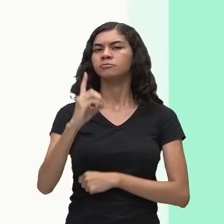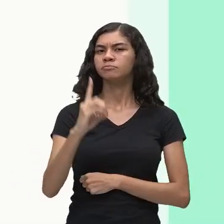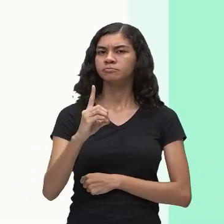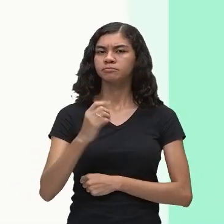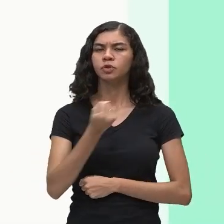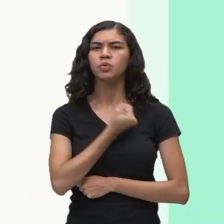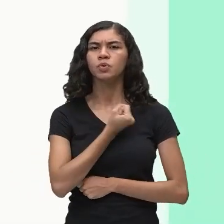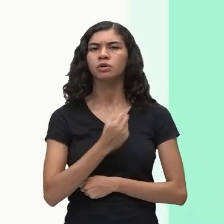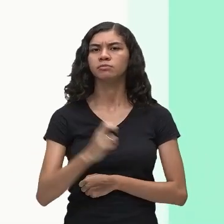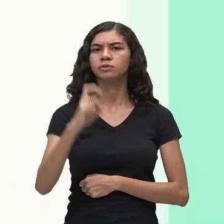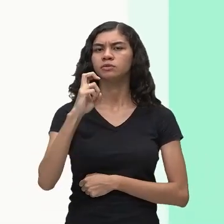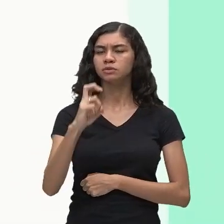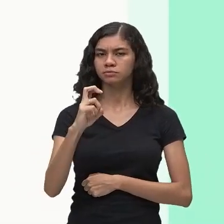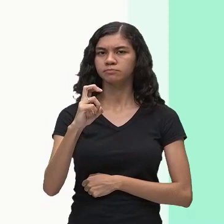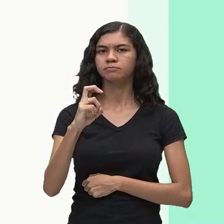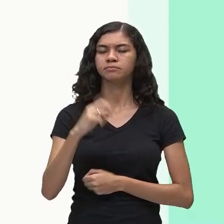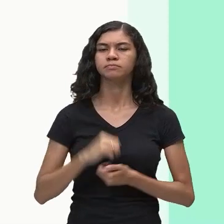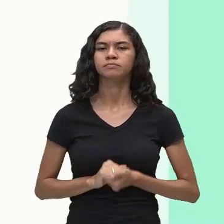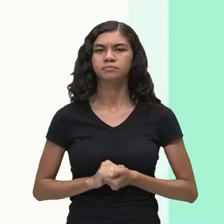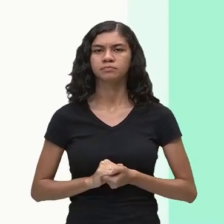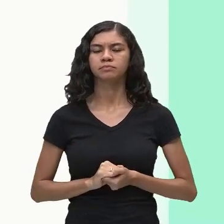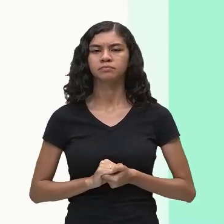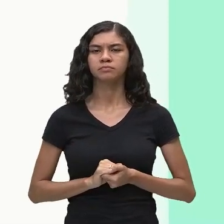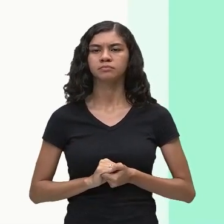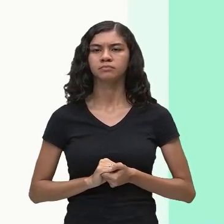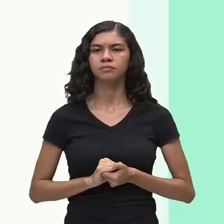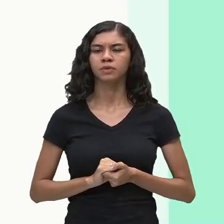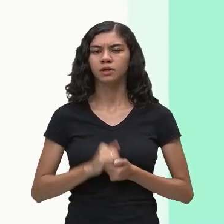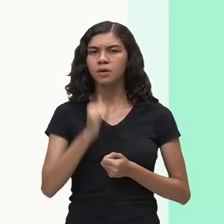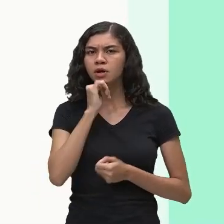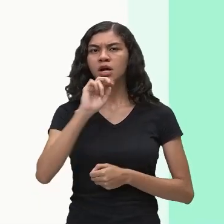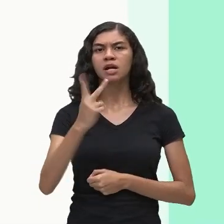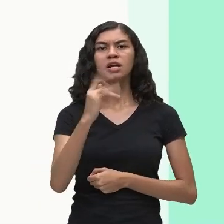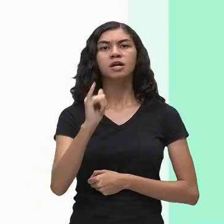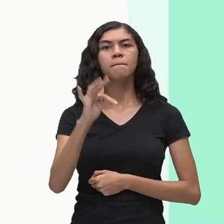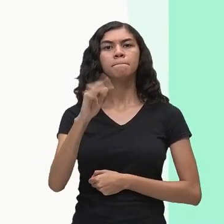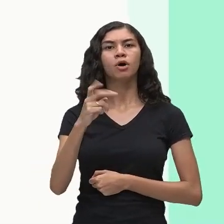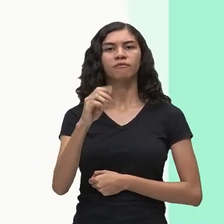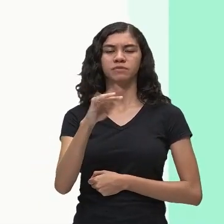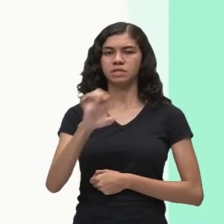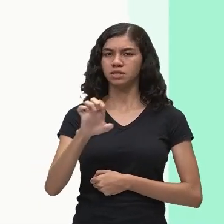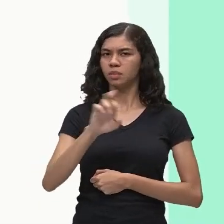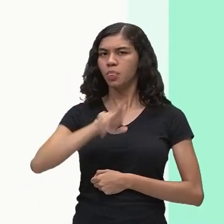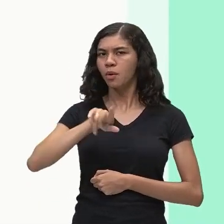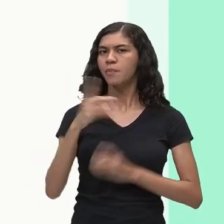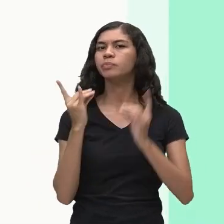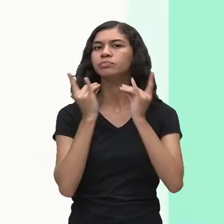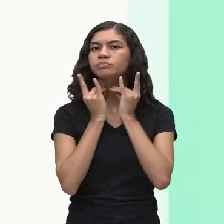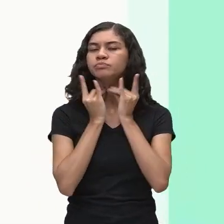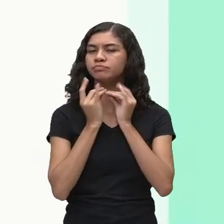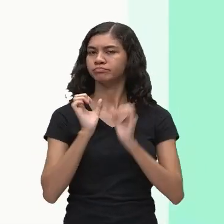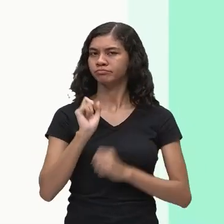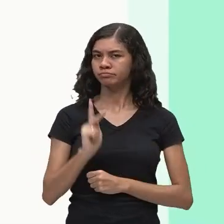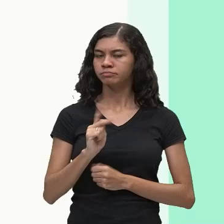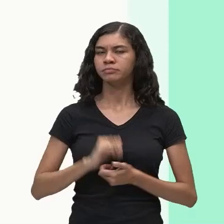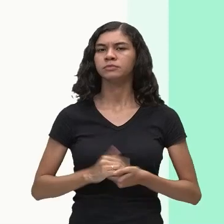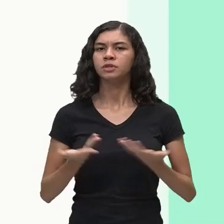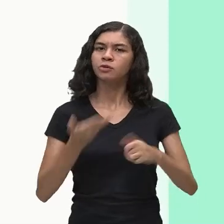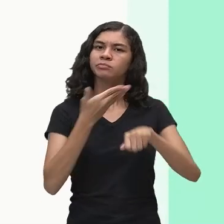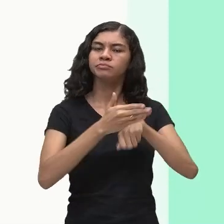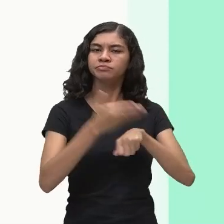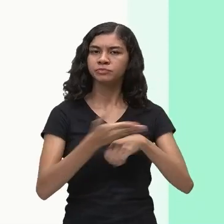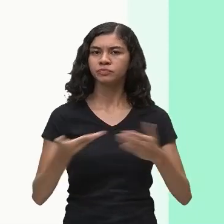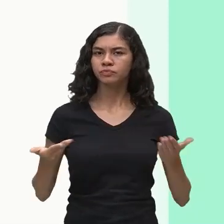número 5 corresponde à hipófise e não à tireoide. Certo? Então, esse foi o nosso